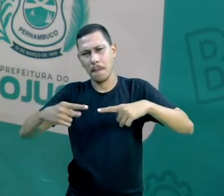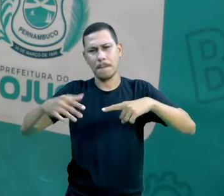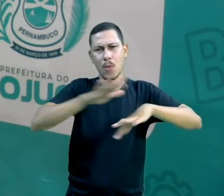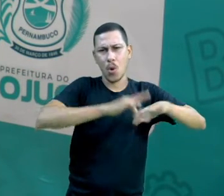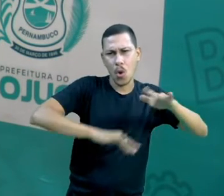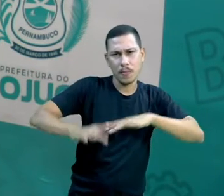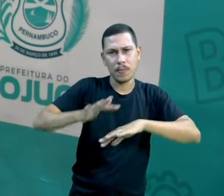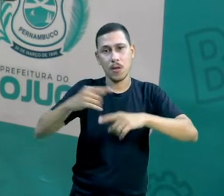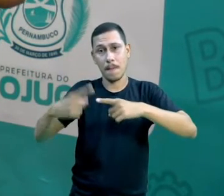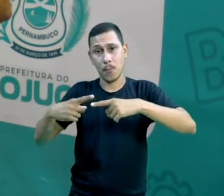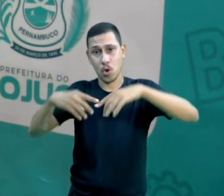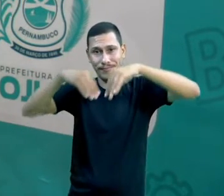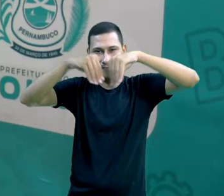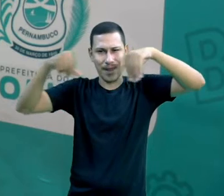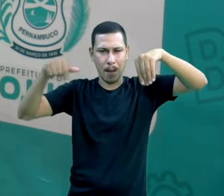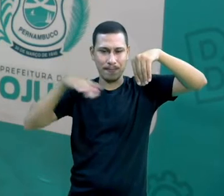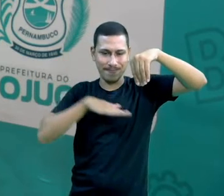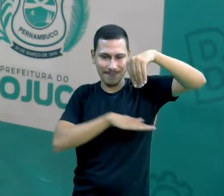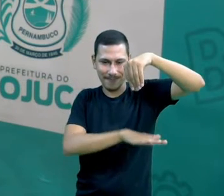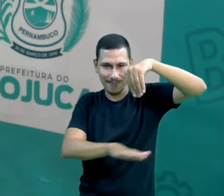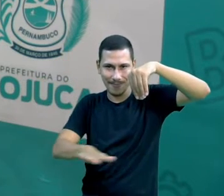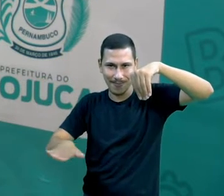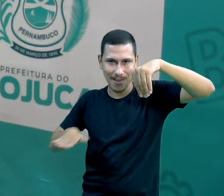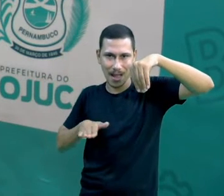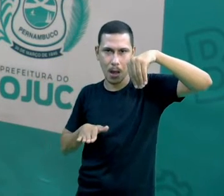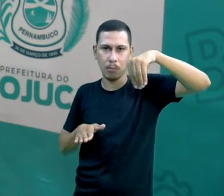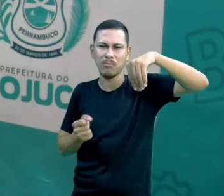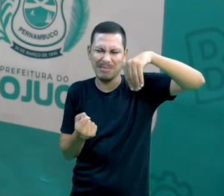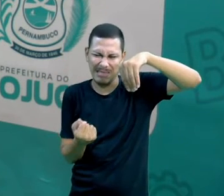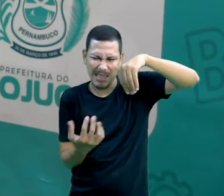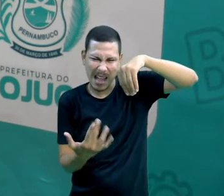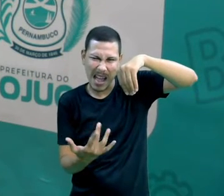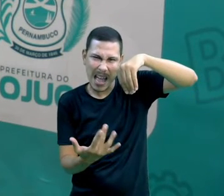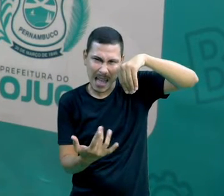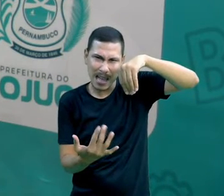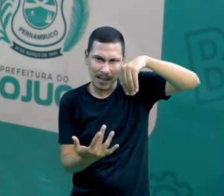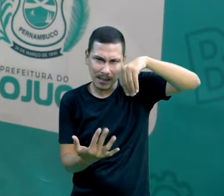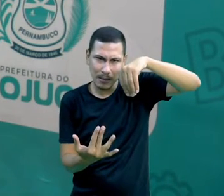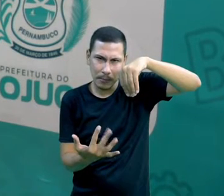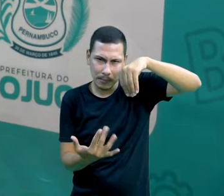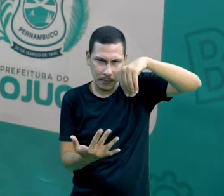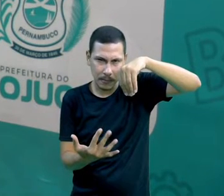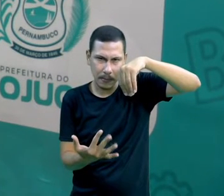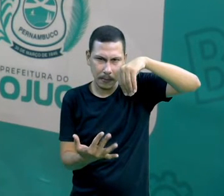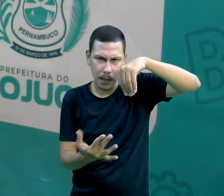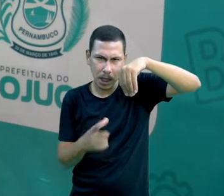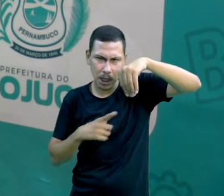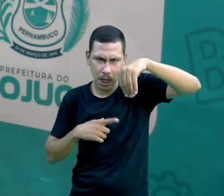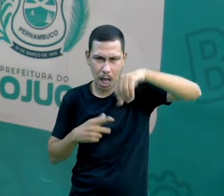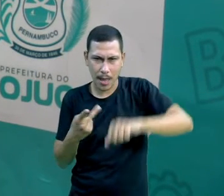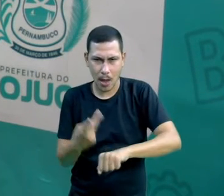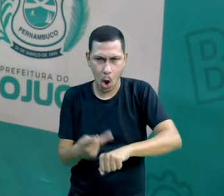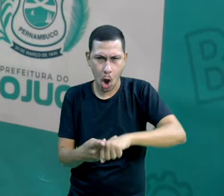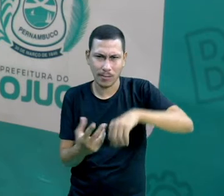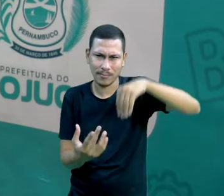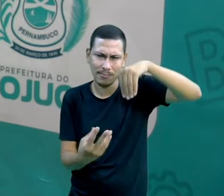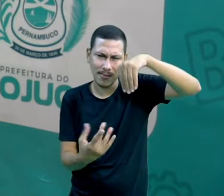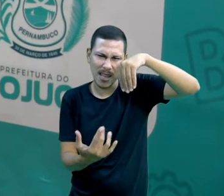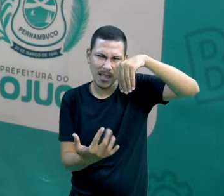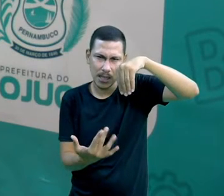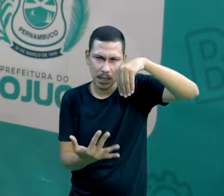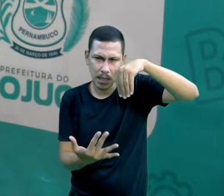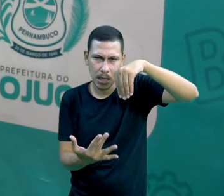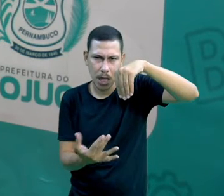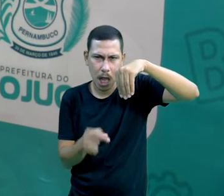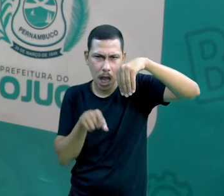quê? Embaixo da crosta terrestre nós temos um magma, certo? Que é lava que é rocha derretida. E ele